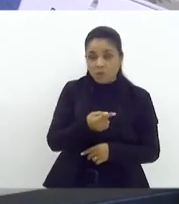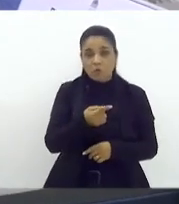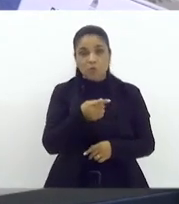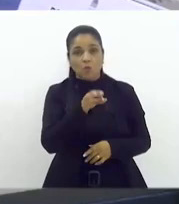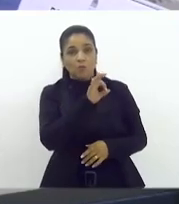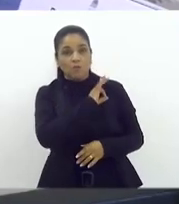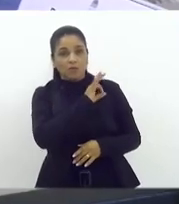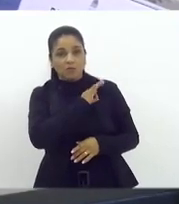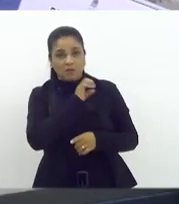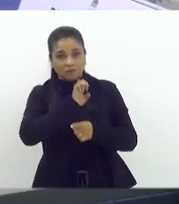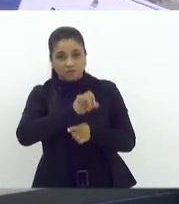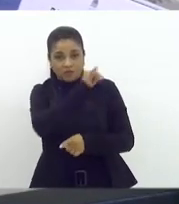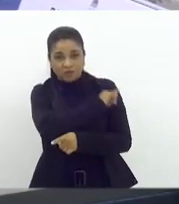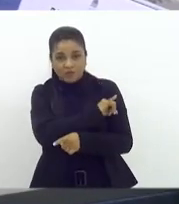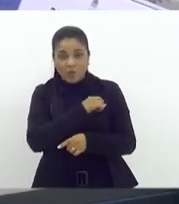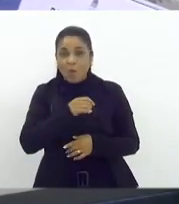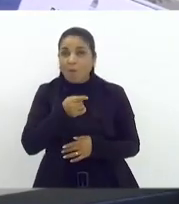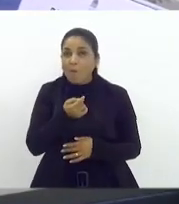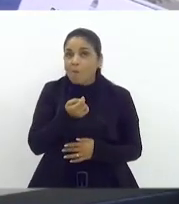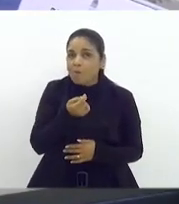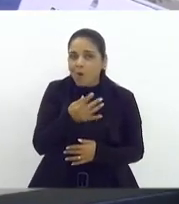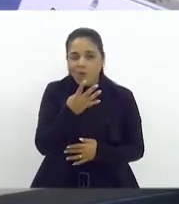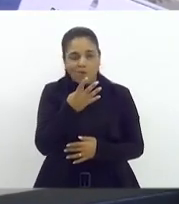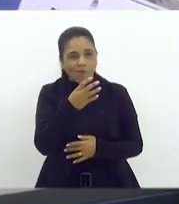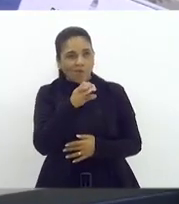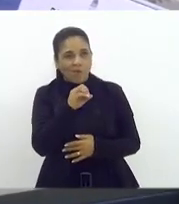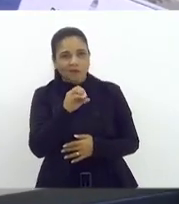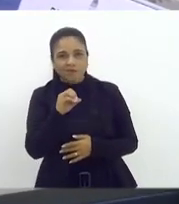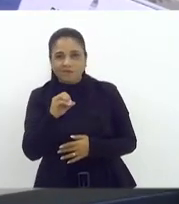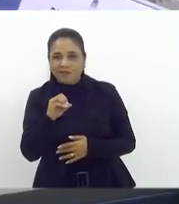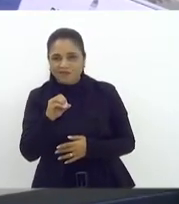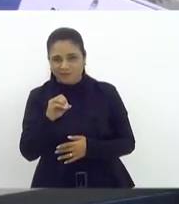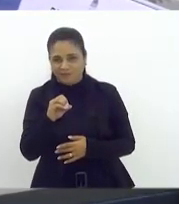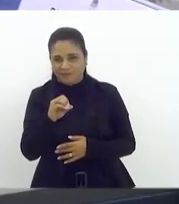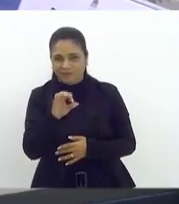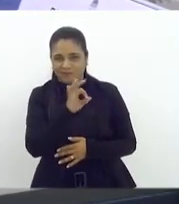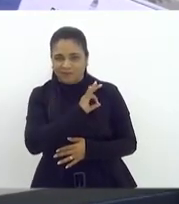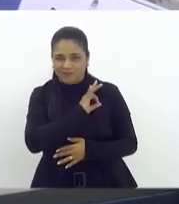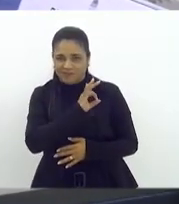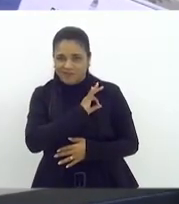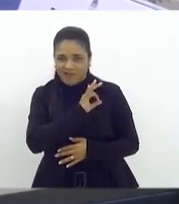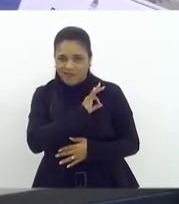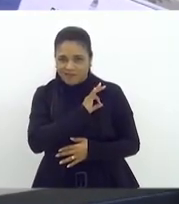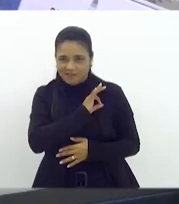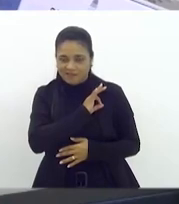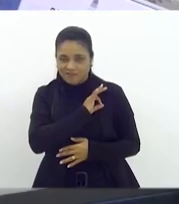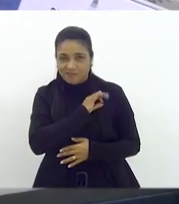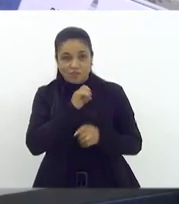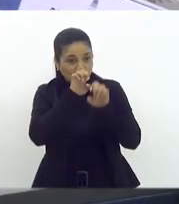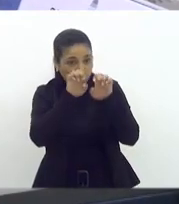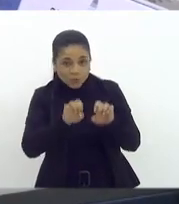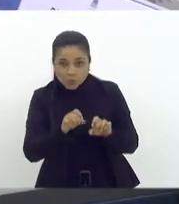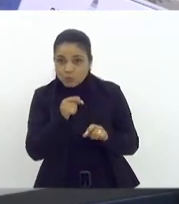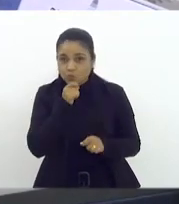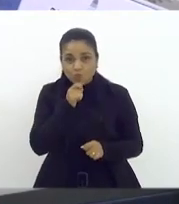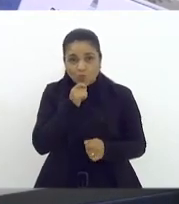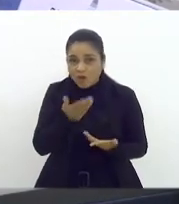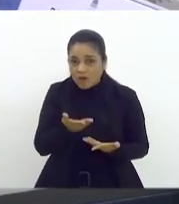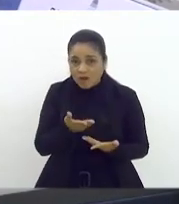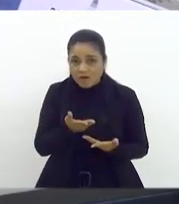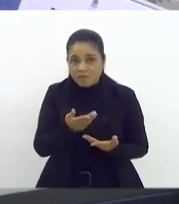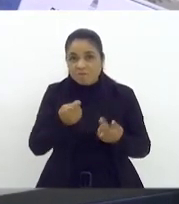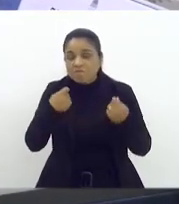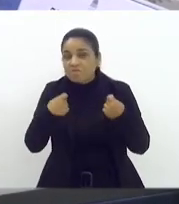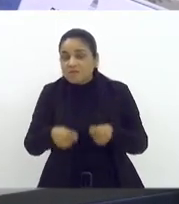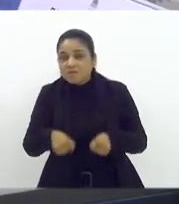tem pouco mais de 400 policiais que fazem isso E aí eu não tenho uma estrutura ainda para fazer isso então preciso